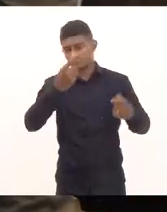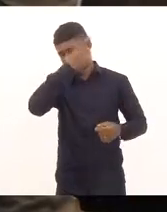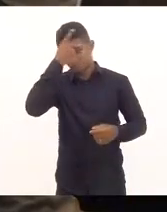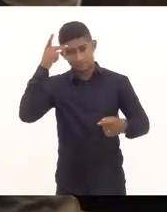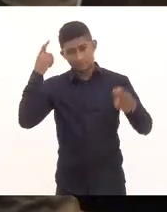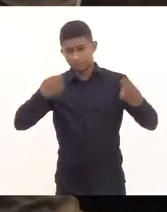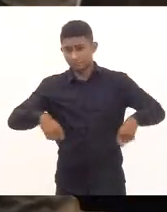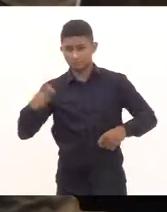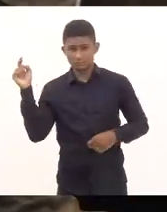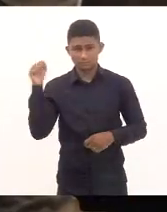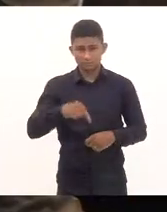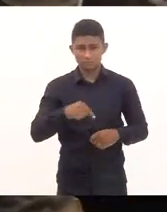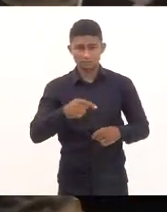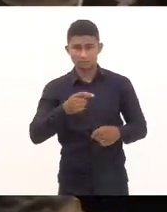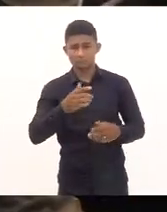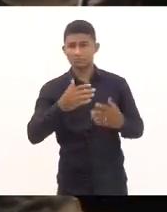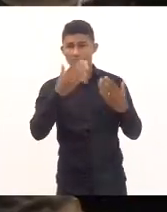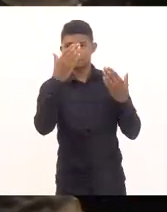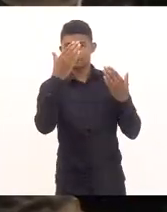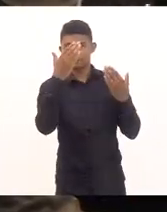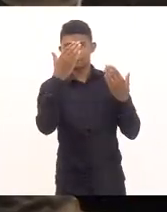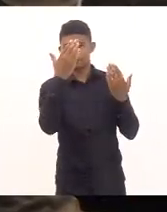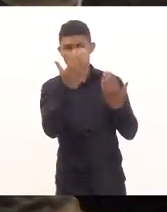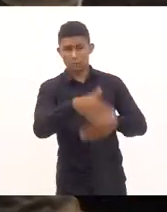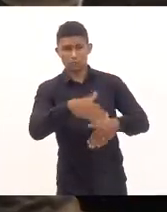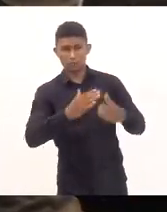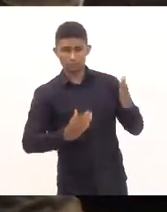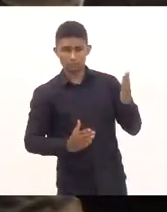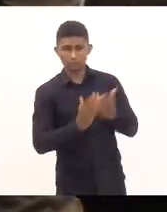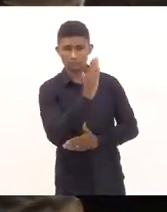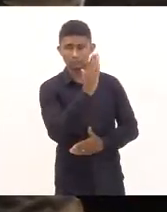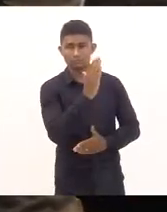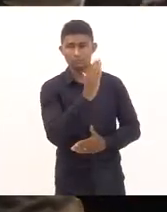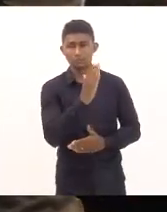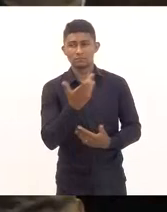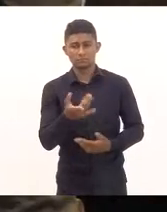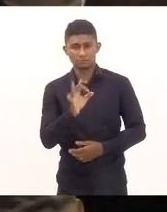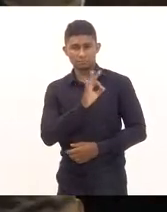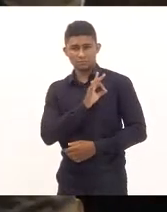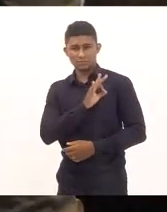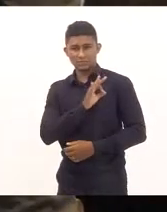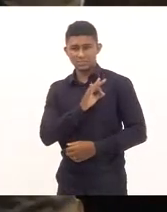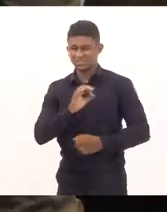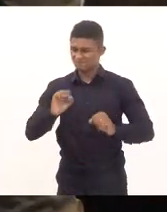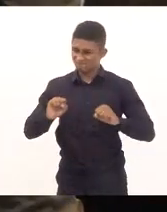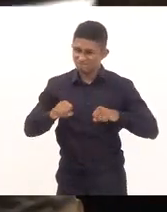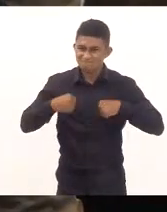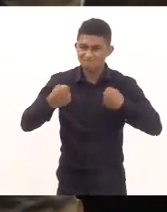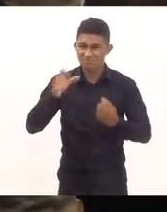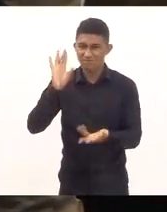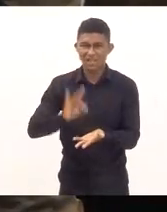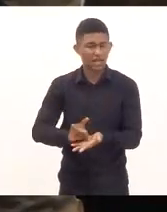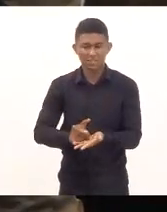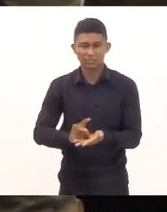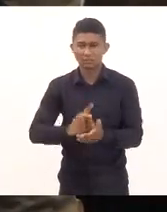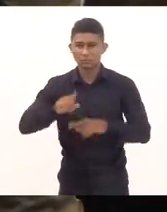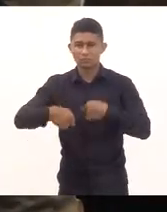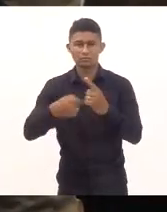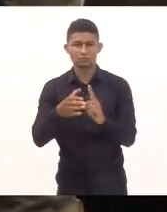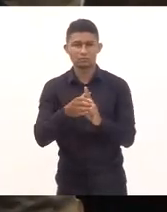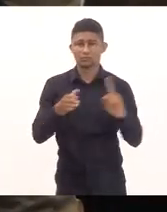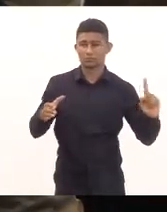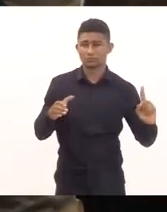estudou, passou em prova, não vai dar o sangue pela Polícia Militar, não vai dar o sangue pela população e vai embora. É o que